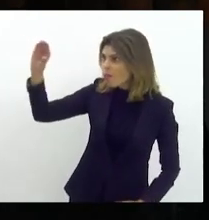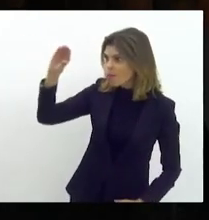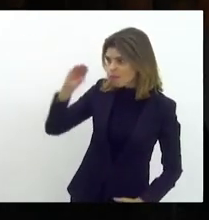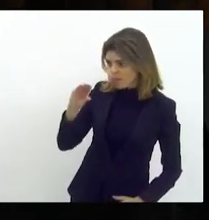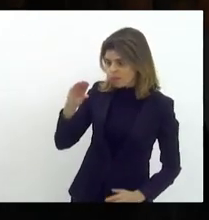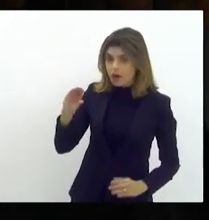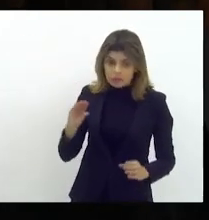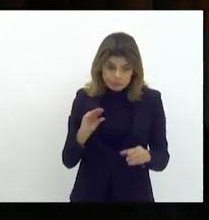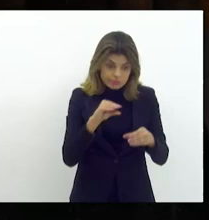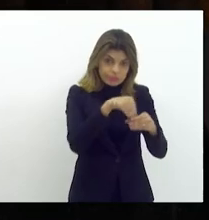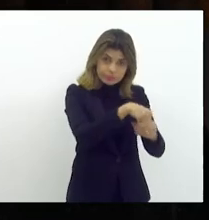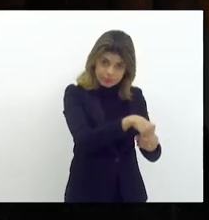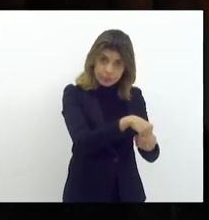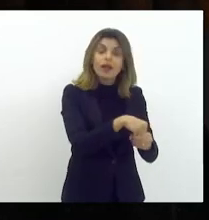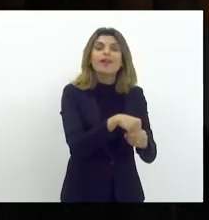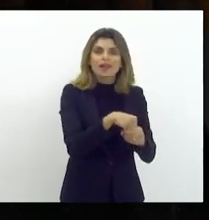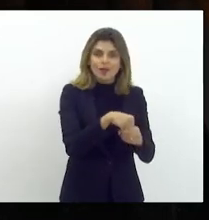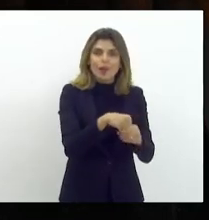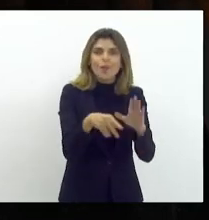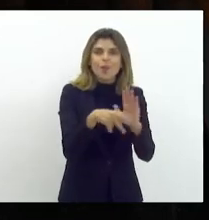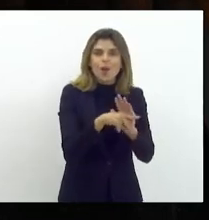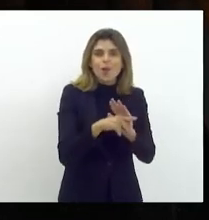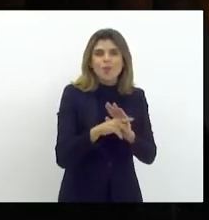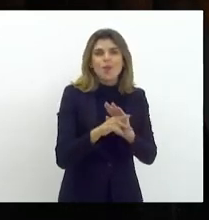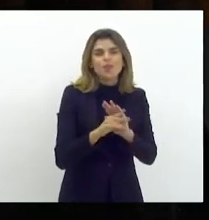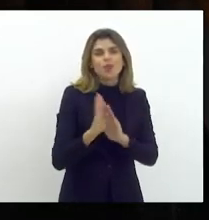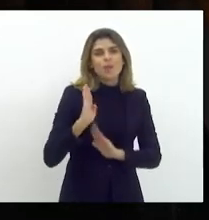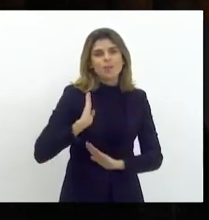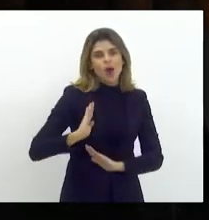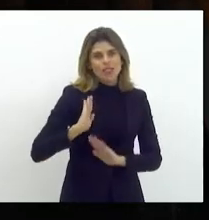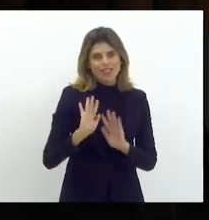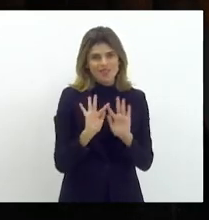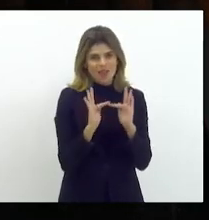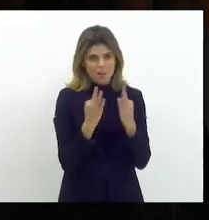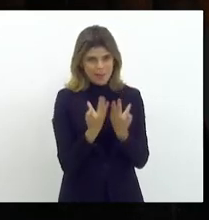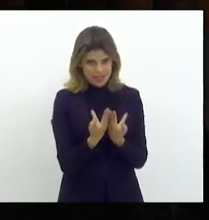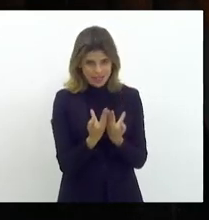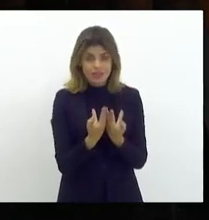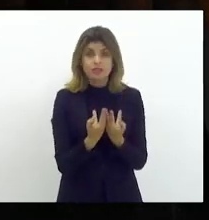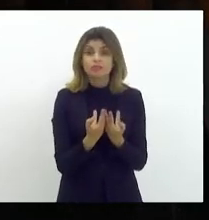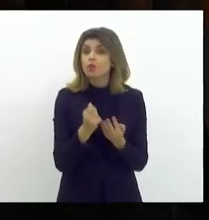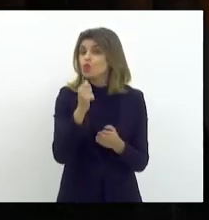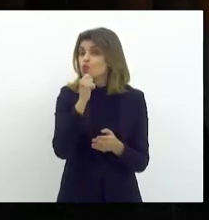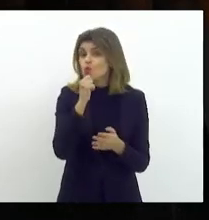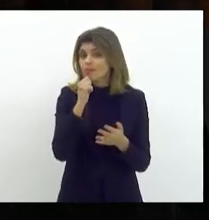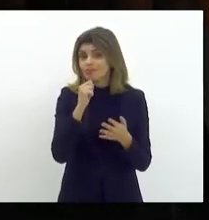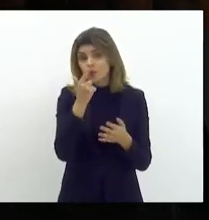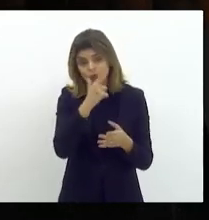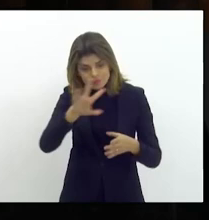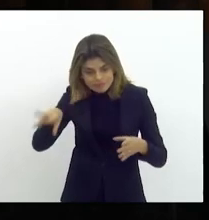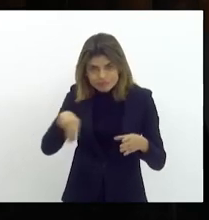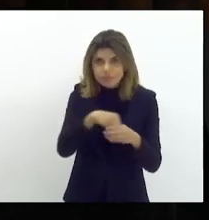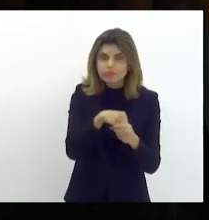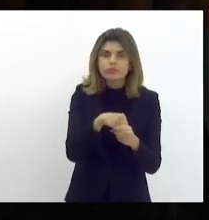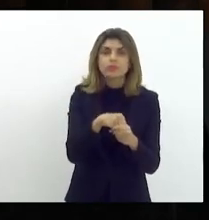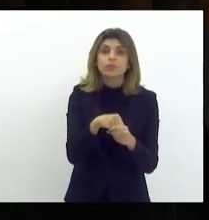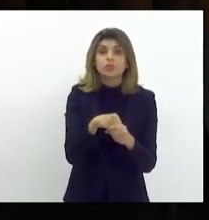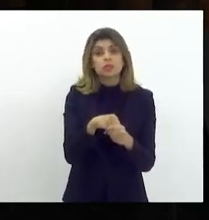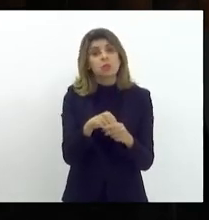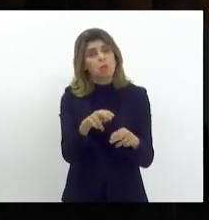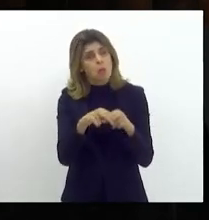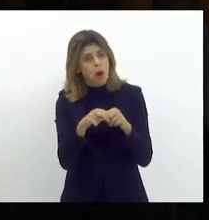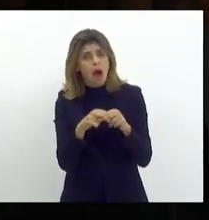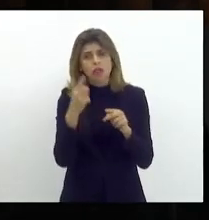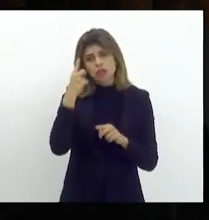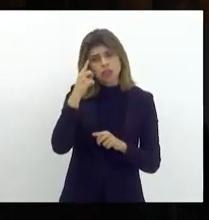esses menos desfavorecidos aqueles que não conseguiram ser incluídos Nos programas federais possam se for por questão de